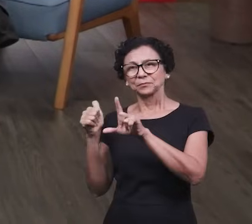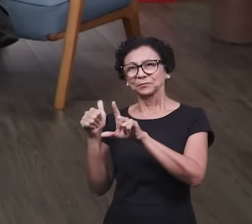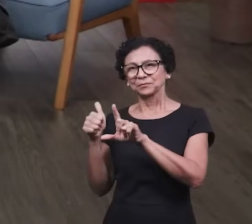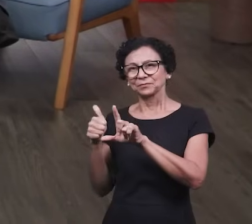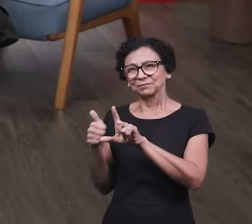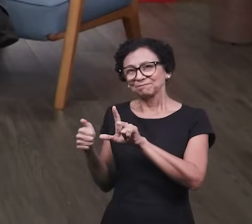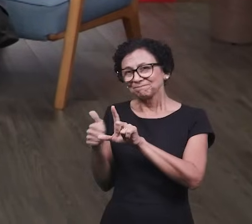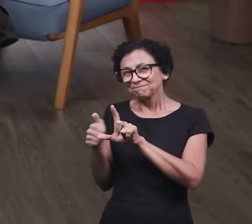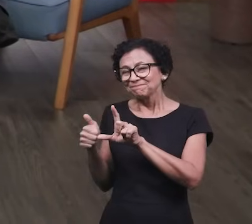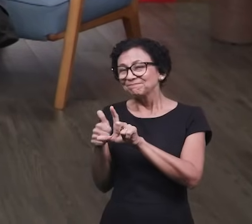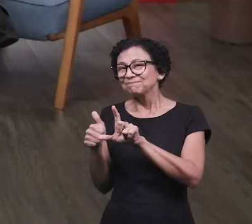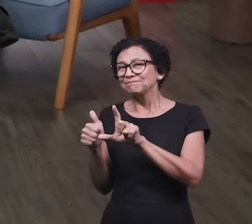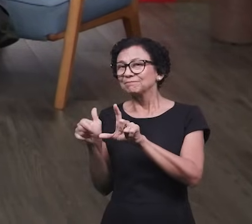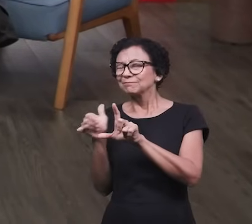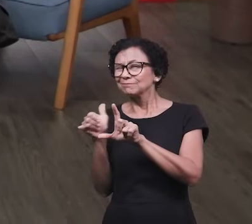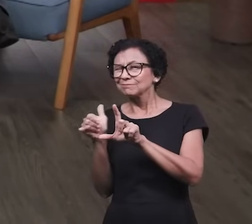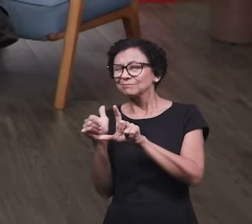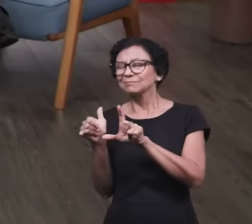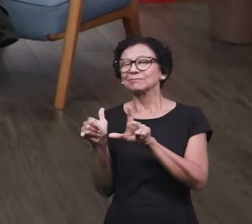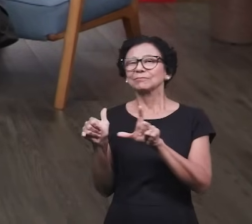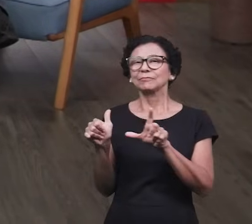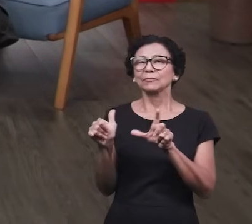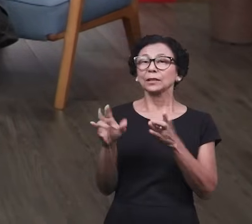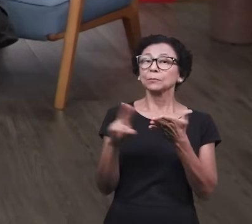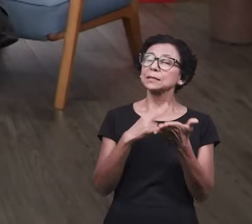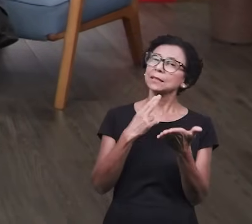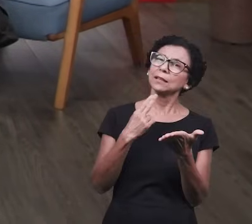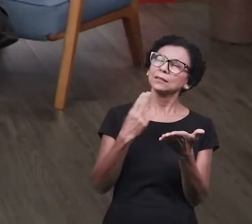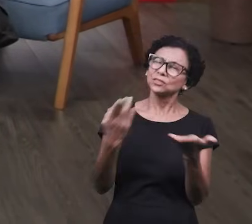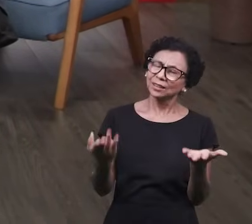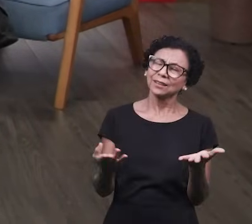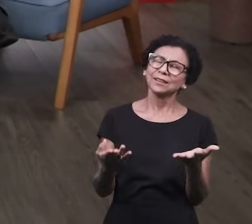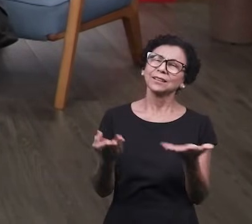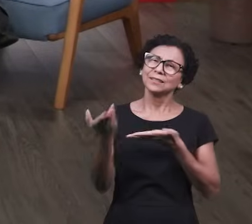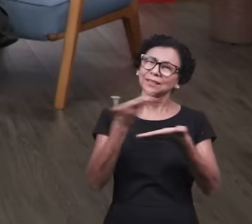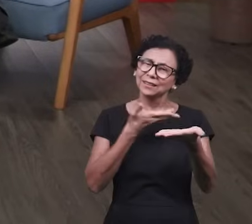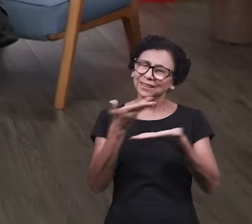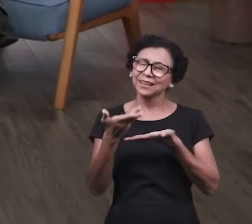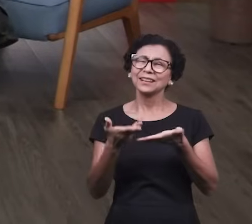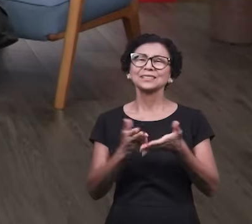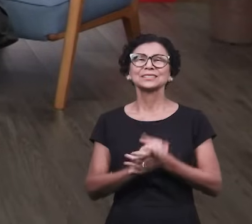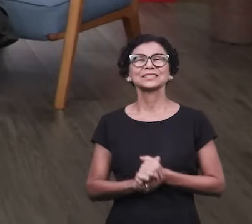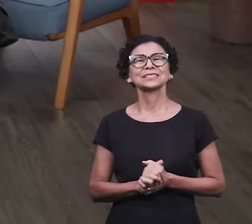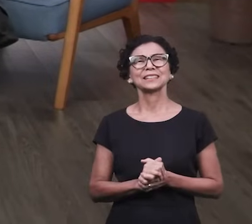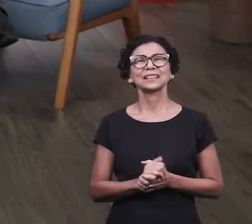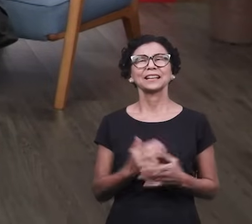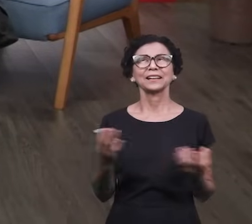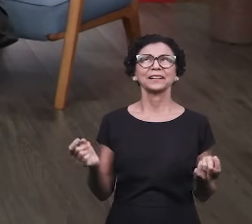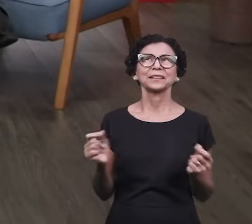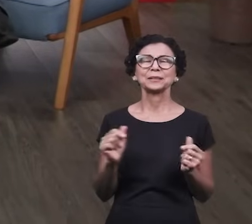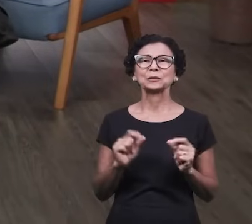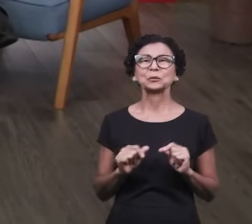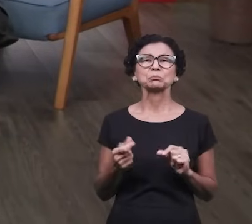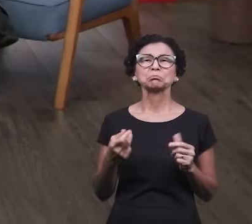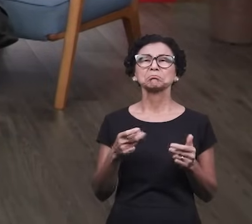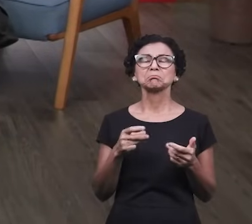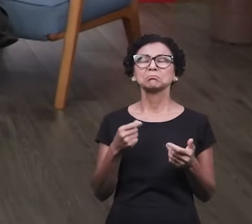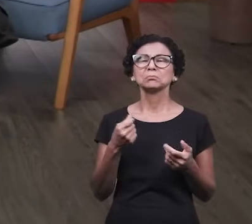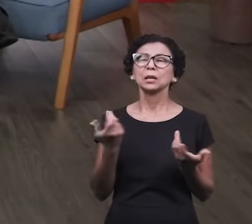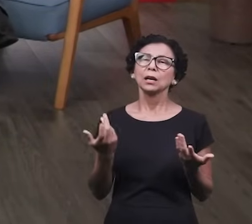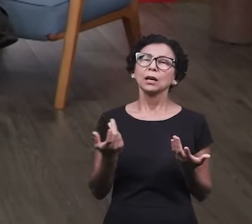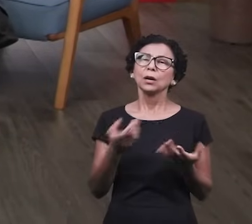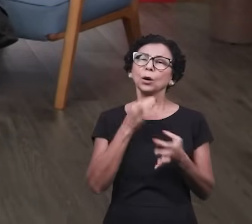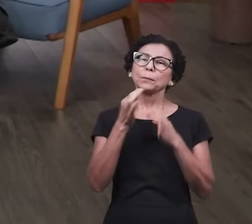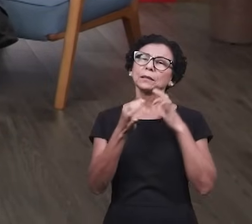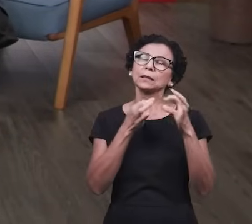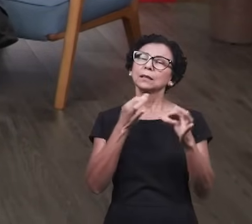ser redirecionado para o WhatsApp e ali você manda uma mensagem para nós, fala conosco, conversa com a gente, fala sobre o que é o programa para você,